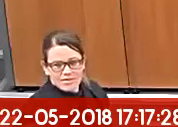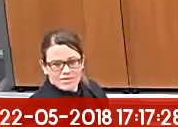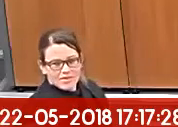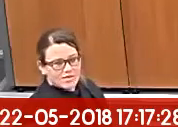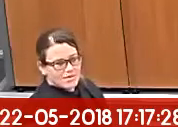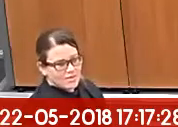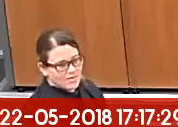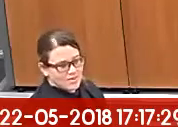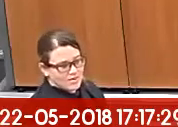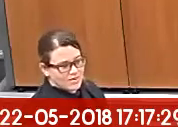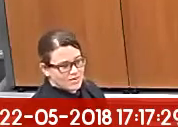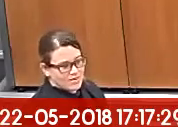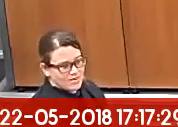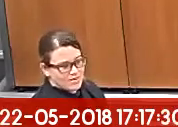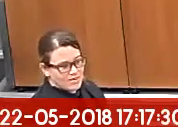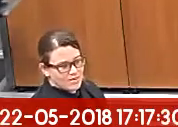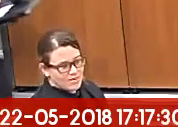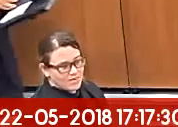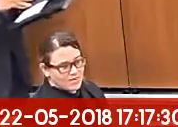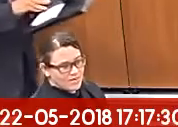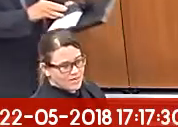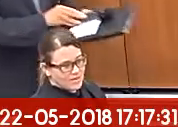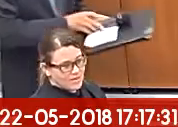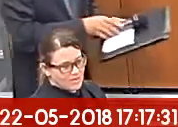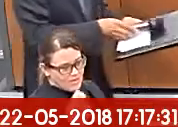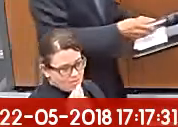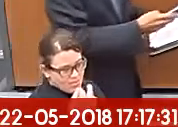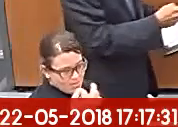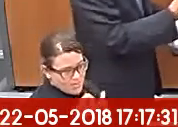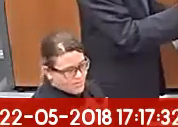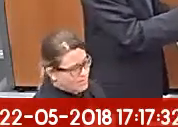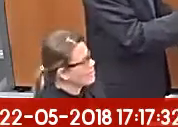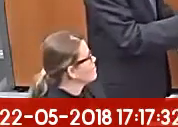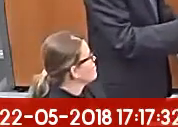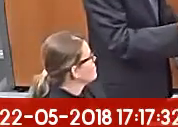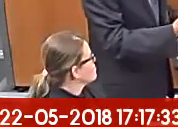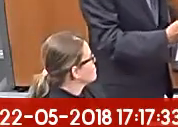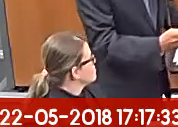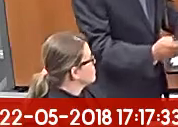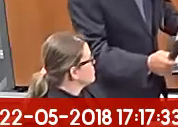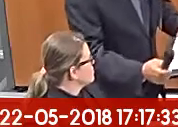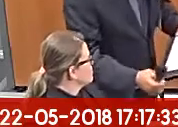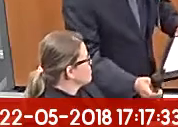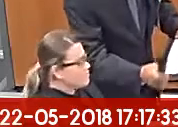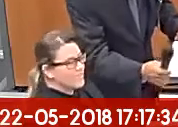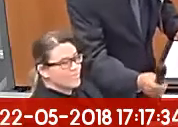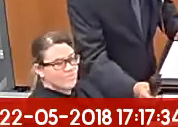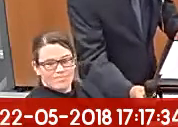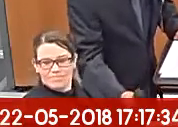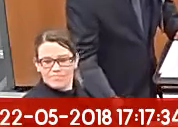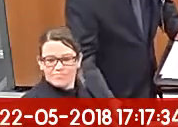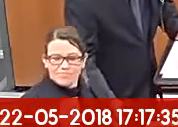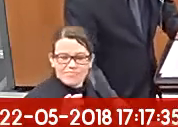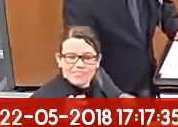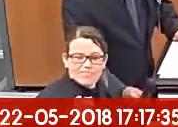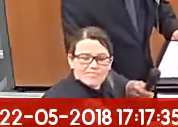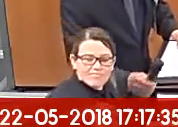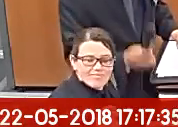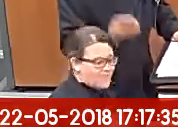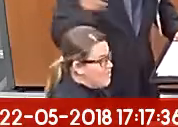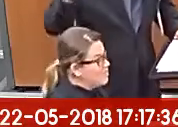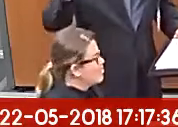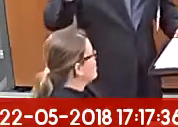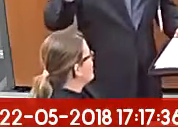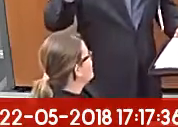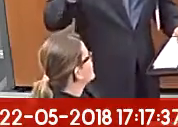blusa quadriculada do lado da Ana Paula. Tá. É ficar em pé? Tá. Vanusa, só um minutinho, só um minutinho, só um